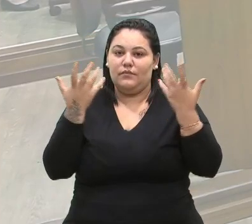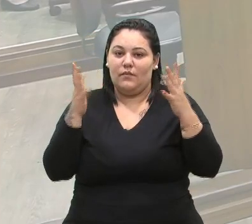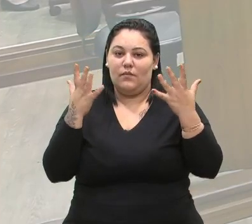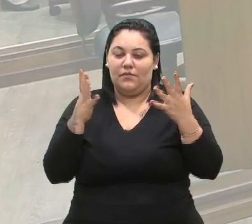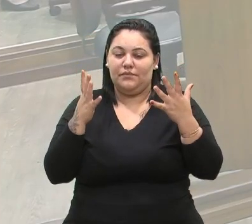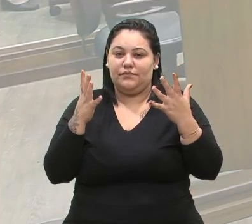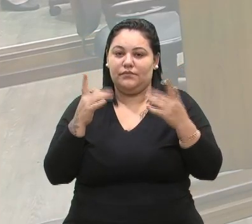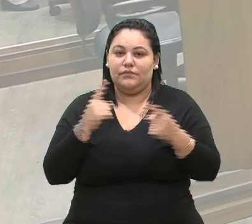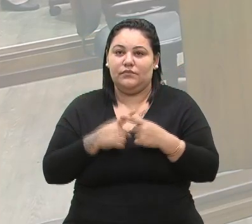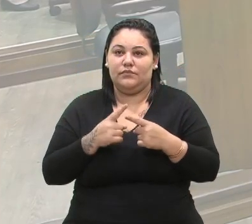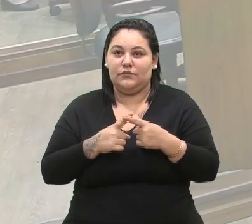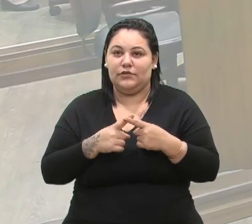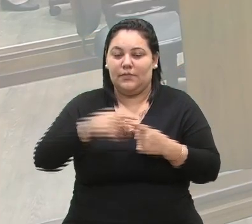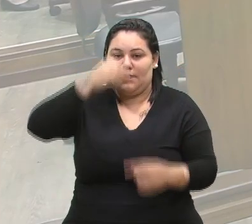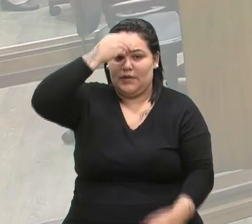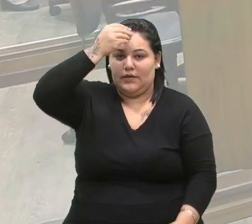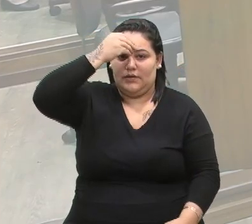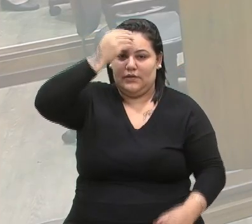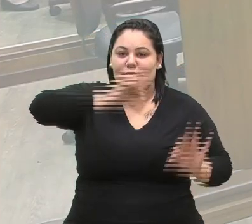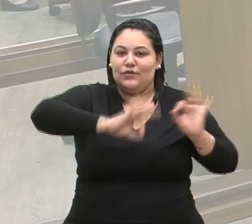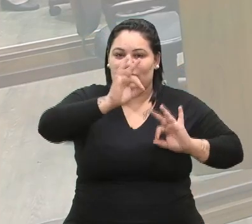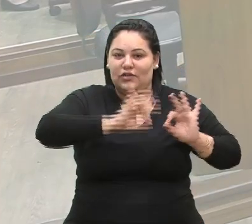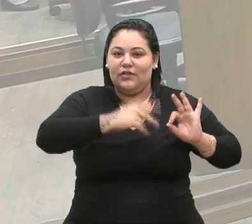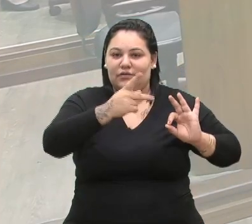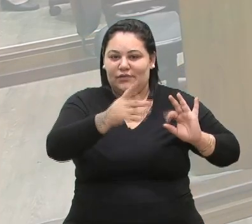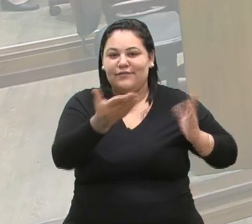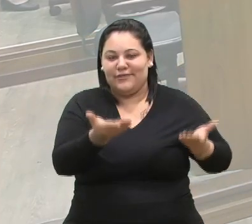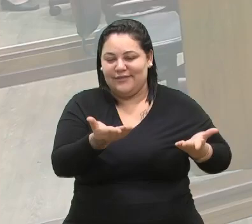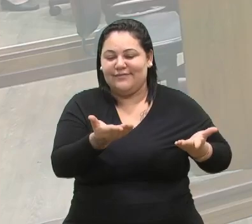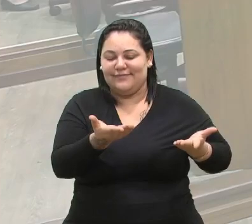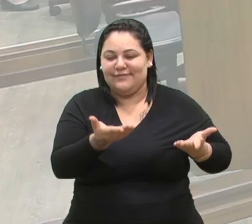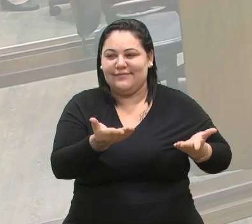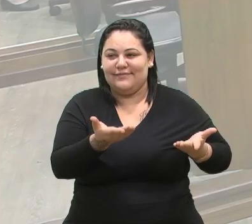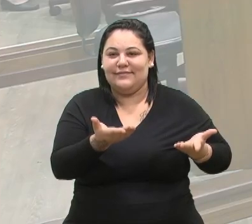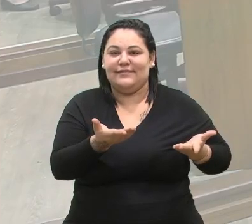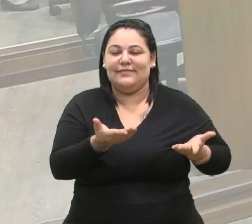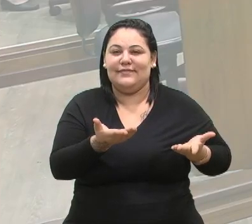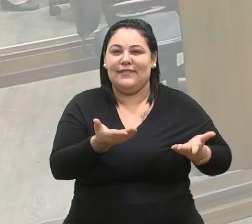tem pai e padrinho desse projeto é o senhor, vereador D'Ambros. E